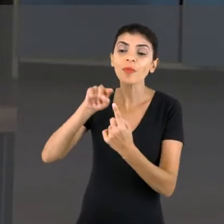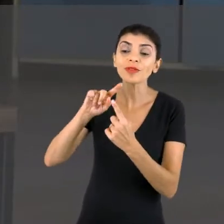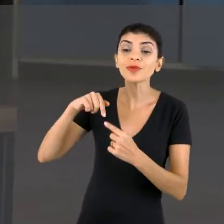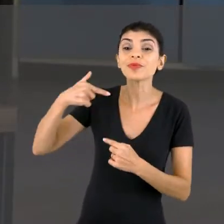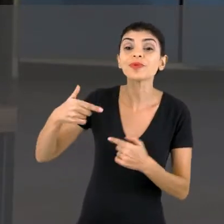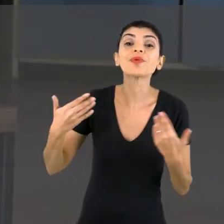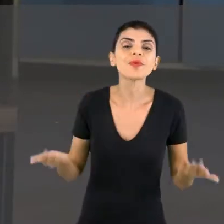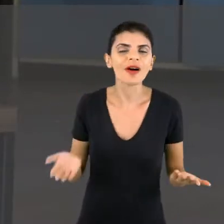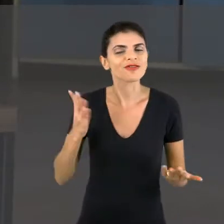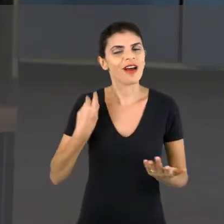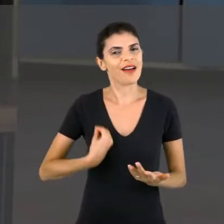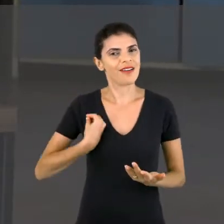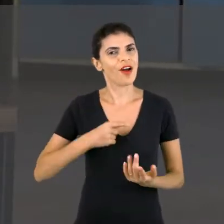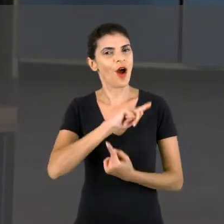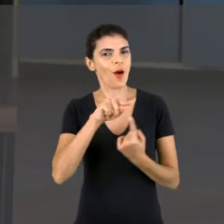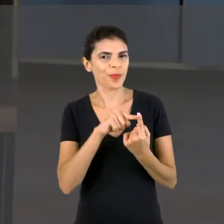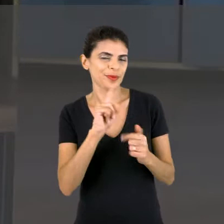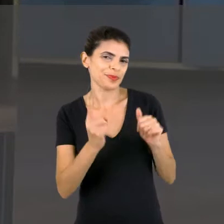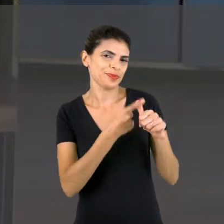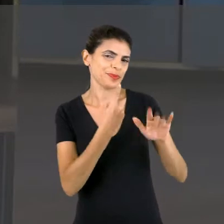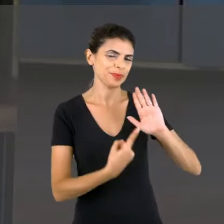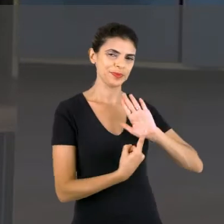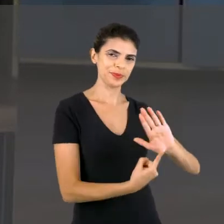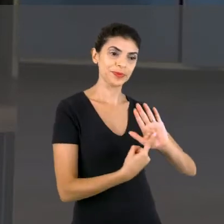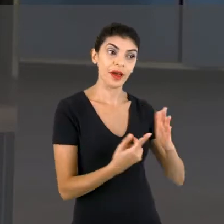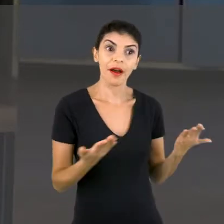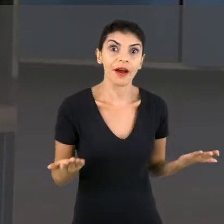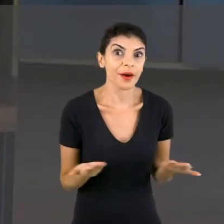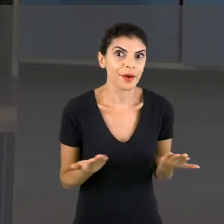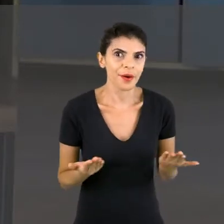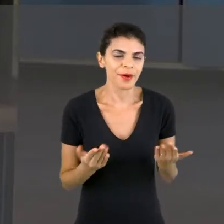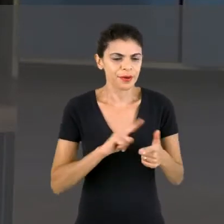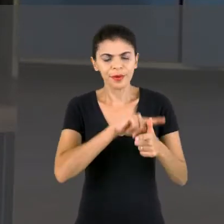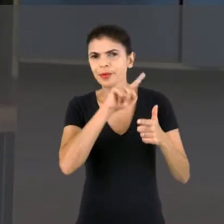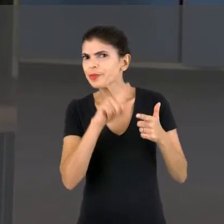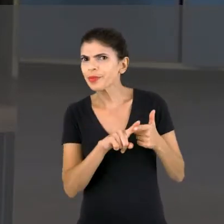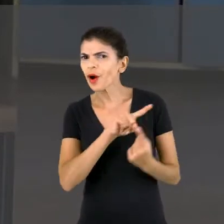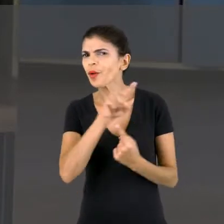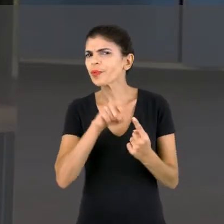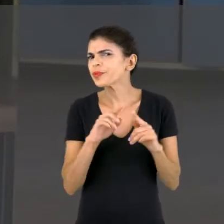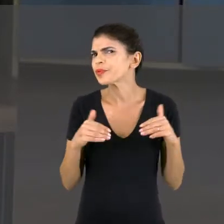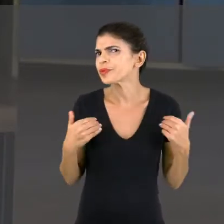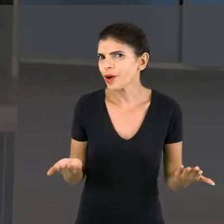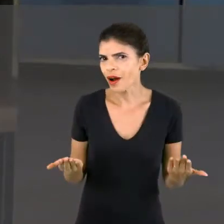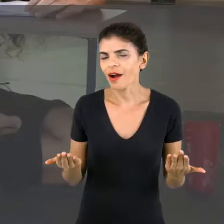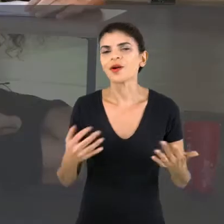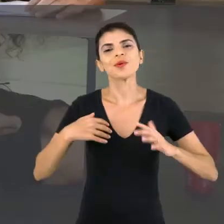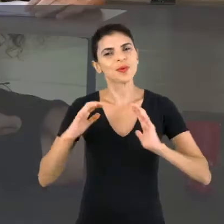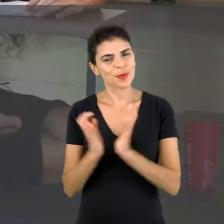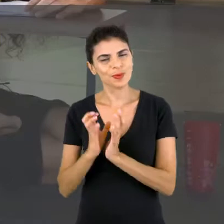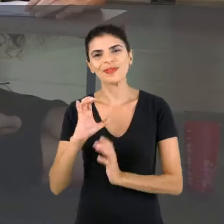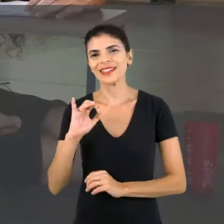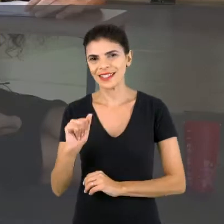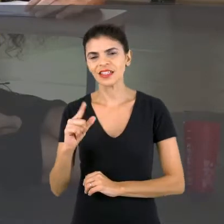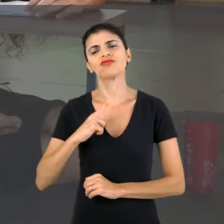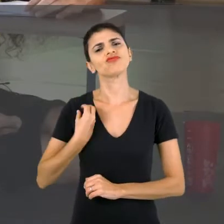nosso próximo objetivo, né? A gente já tinha vivido o objetivo do nosso primeiro espetáculo, e agora? Qual era o nosso próximo objetivo? E